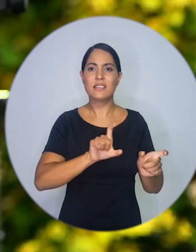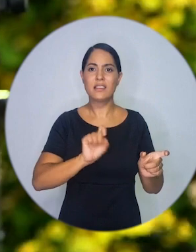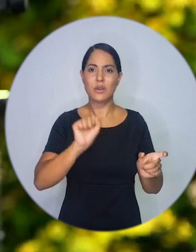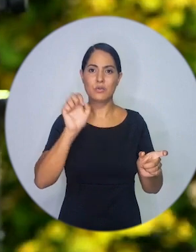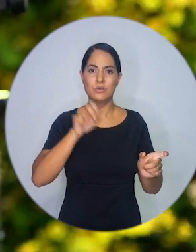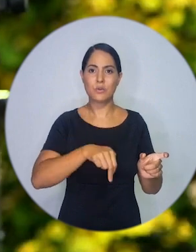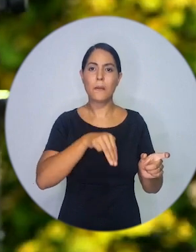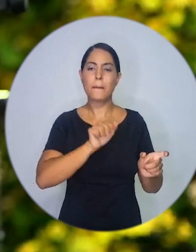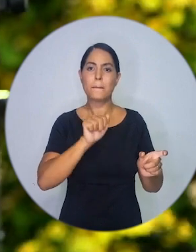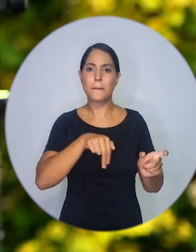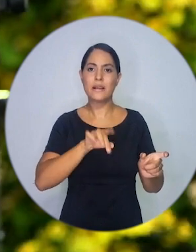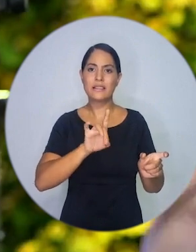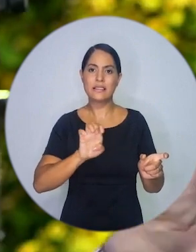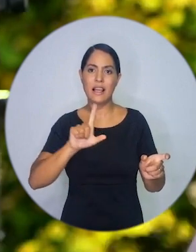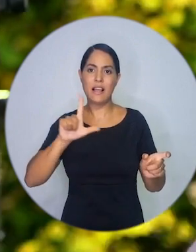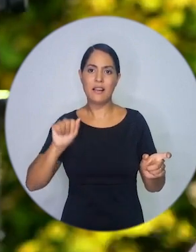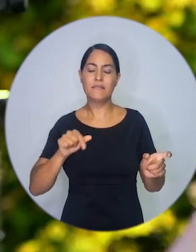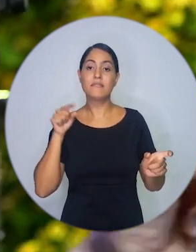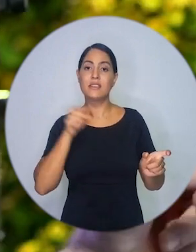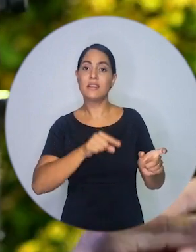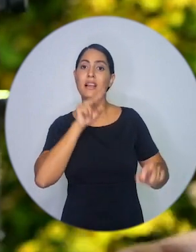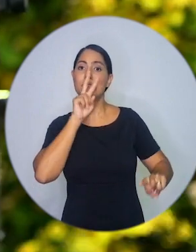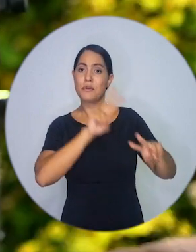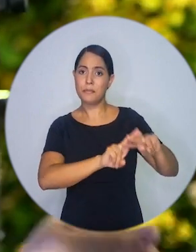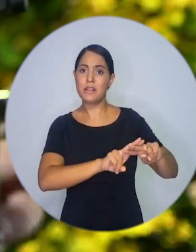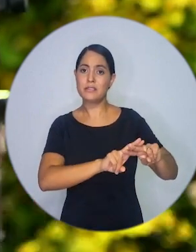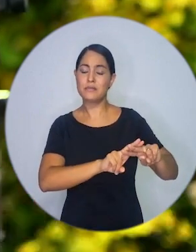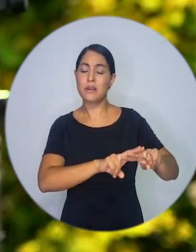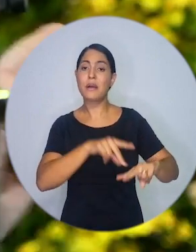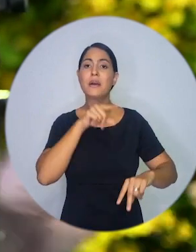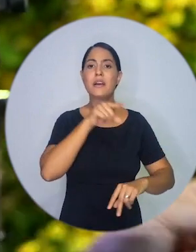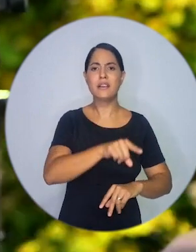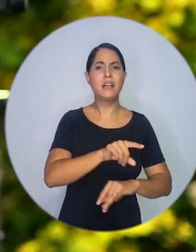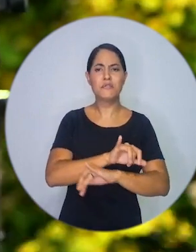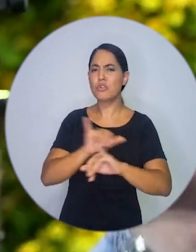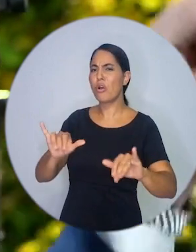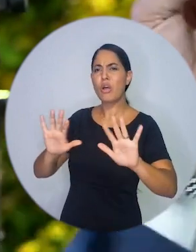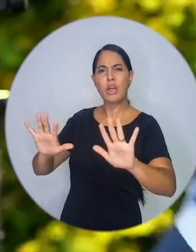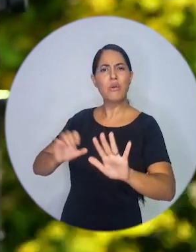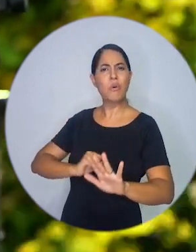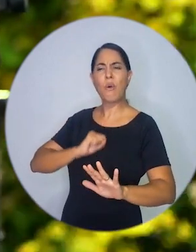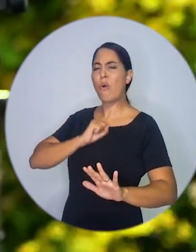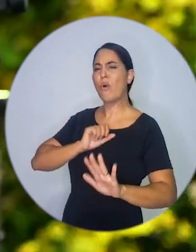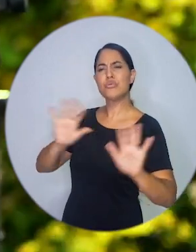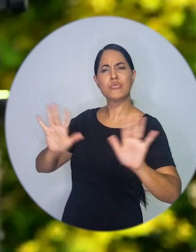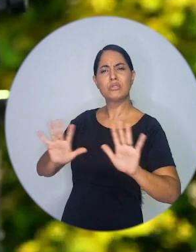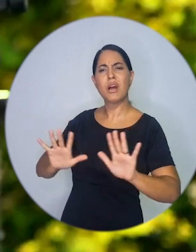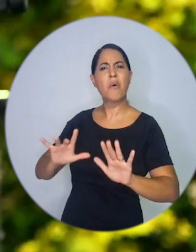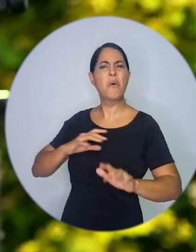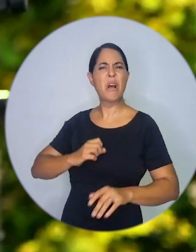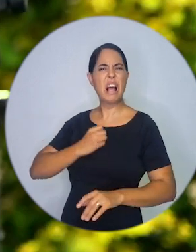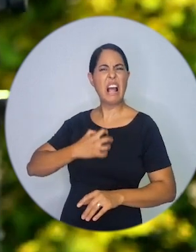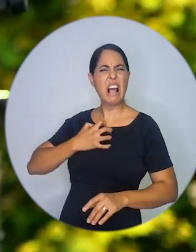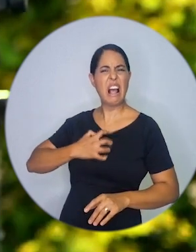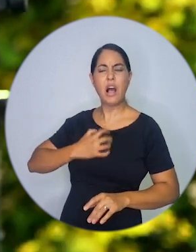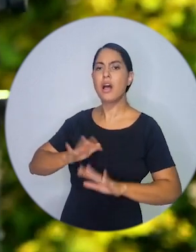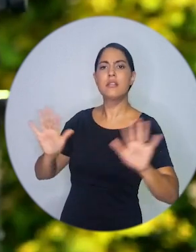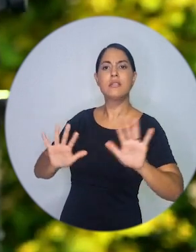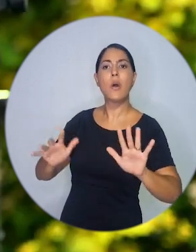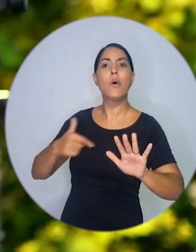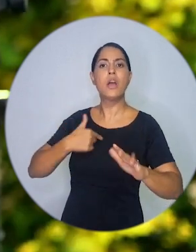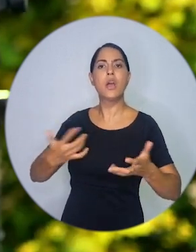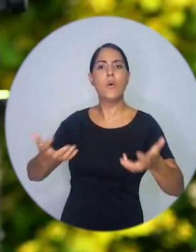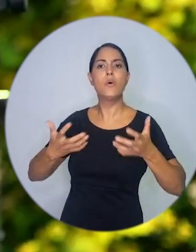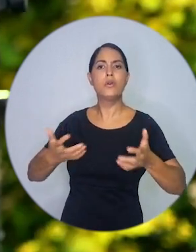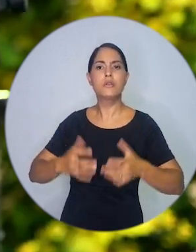em Cape Town. E ele saiu de lá dizendo, eu não quero revanche, eu não quero rancor, eu quero pacificar o meu país, eu quero igualdade